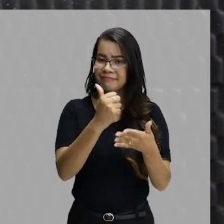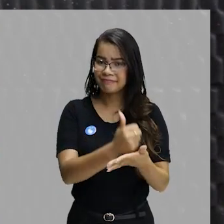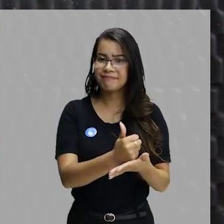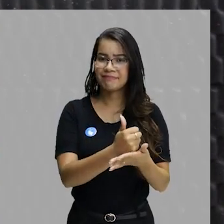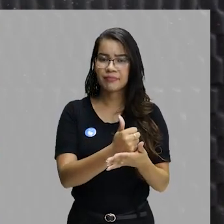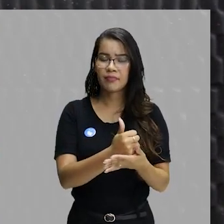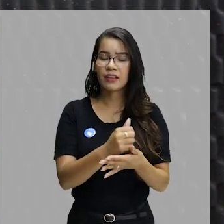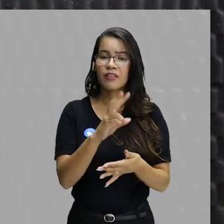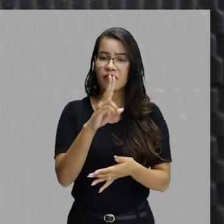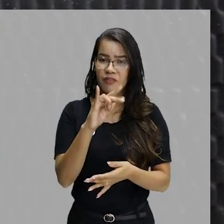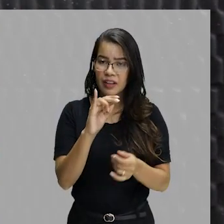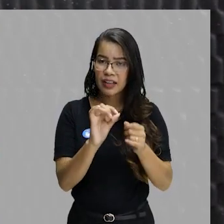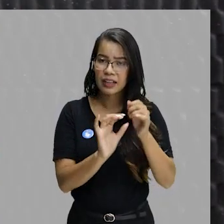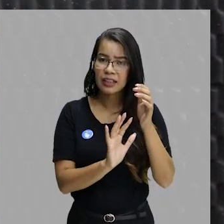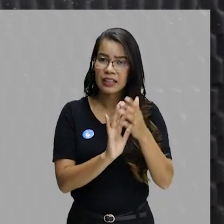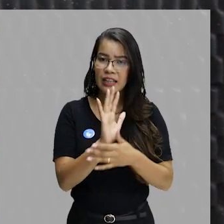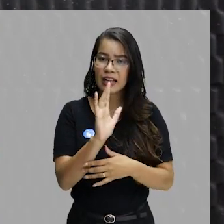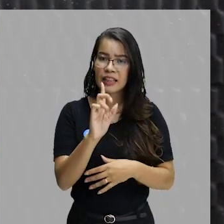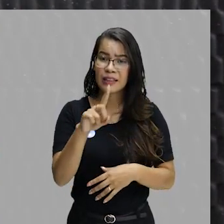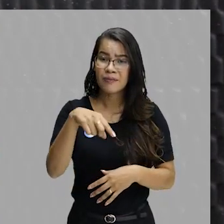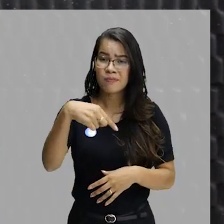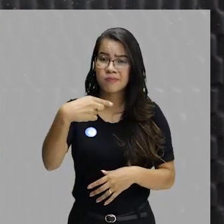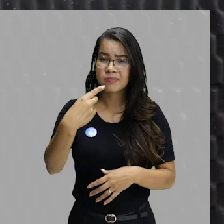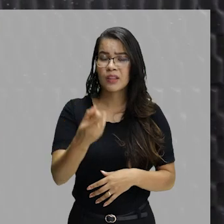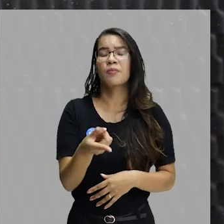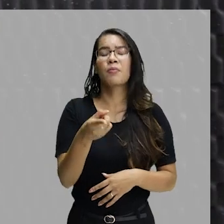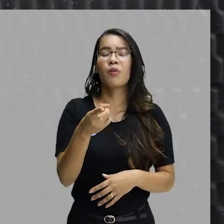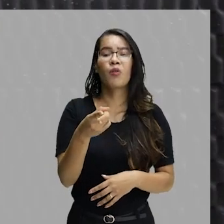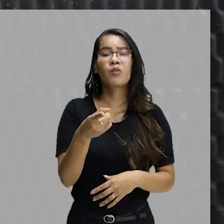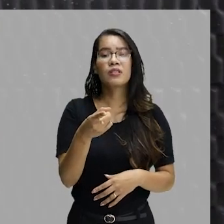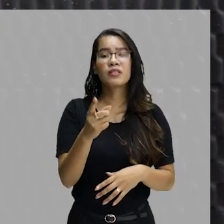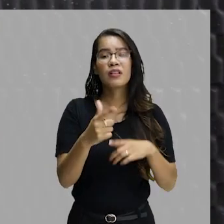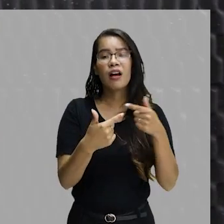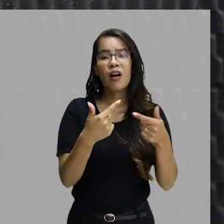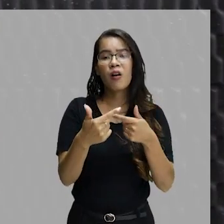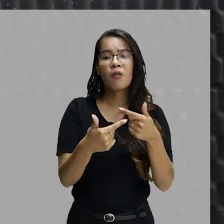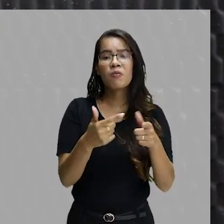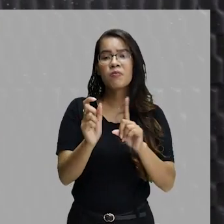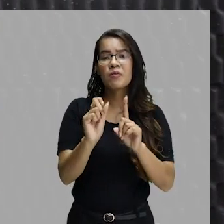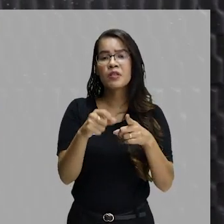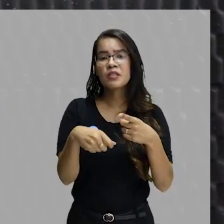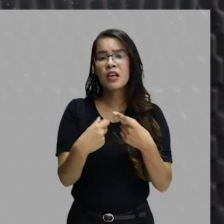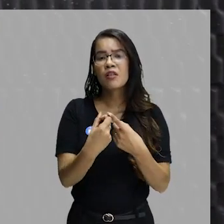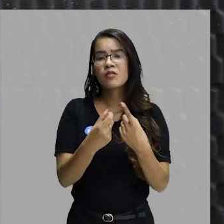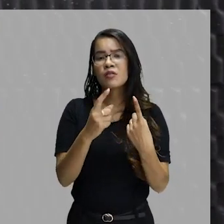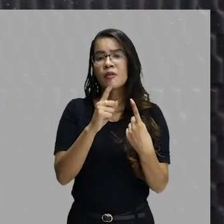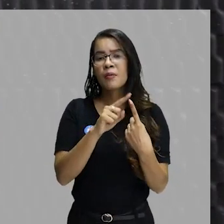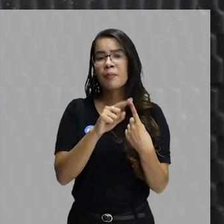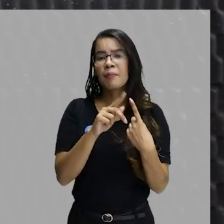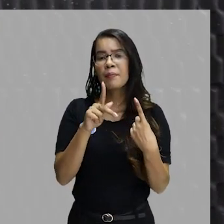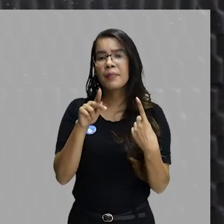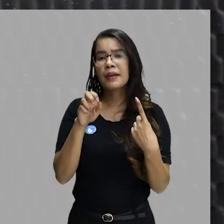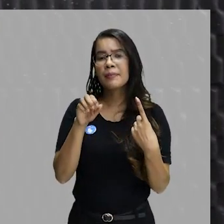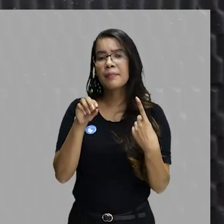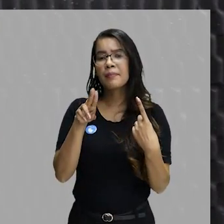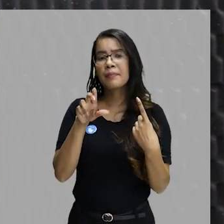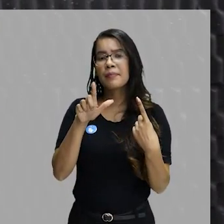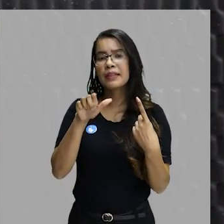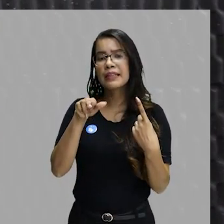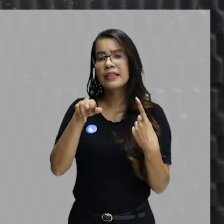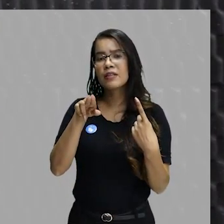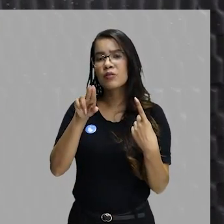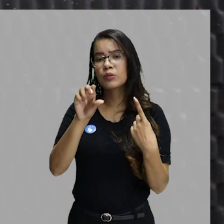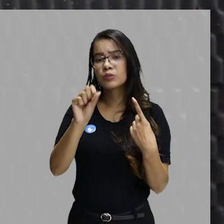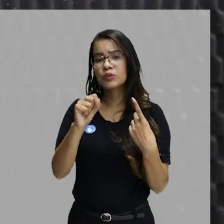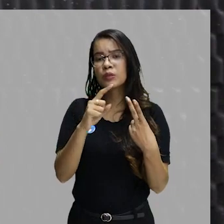criado após as lutas sociais dos plebeus contra os patrícios, apesar da existência dessas magistraturas que vão